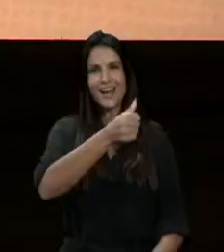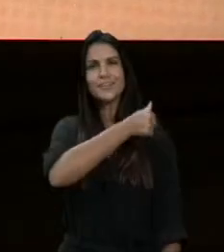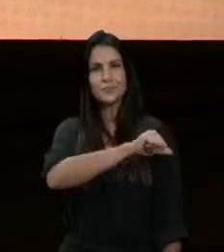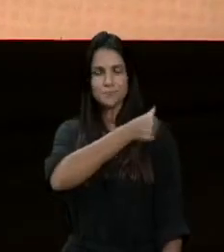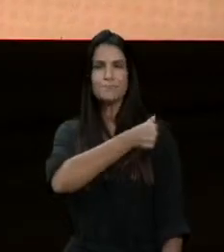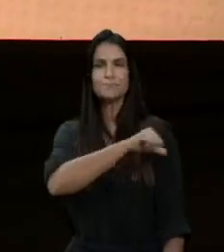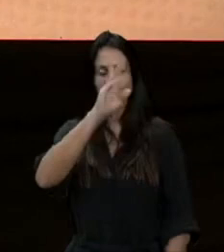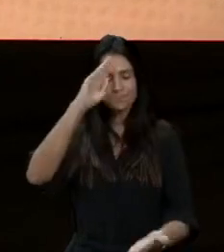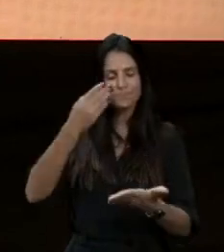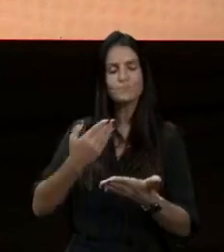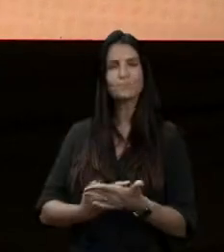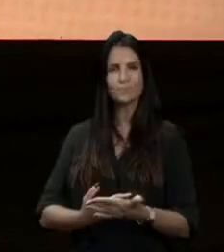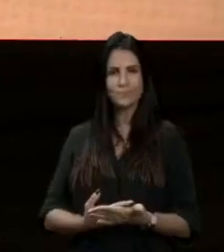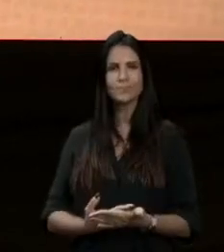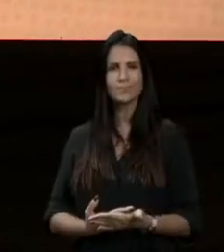Deus